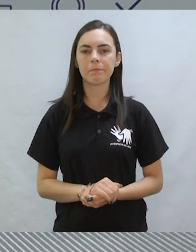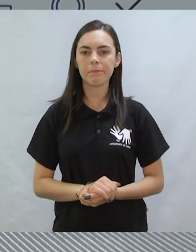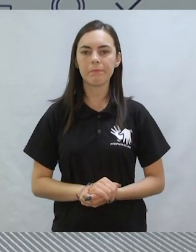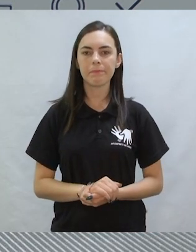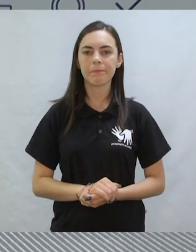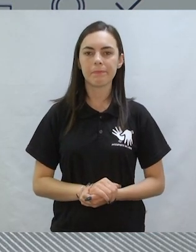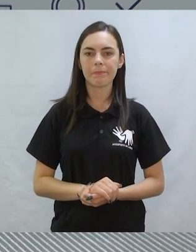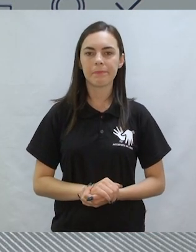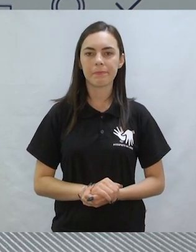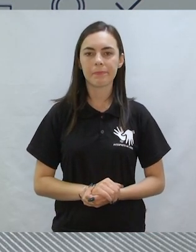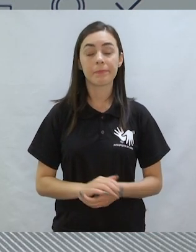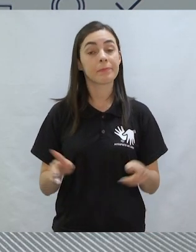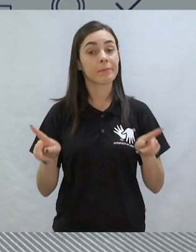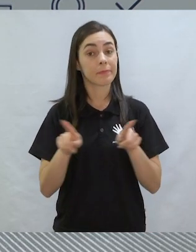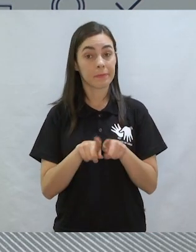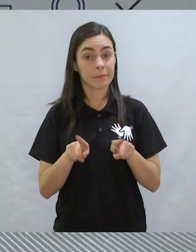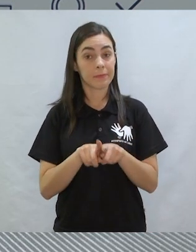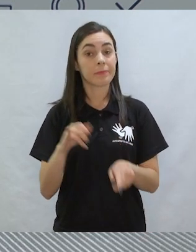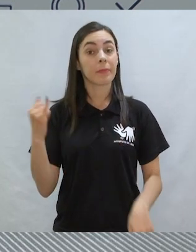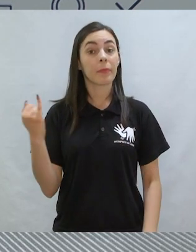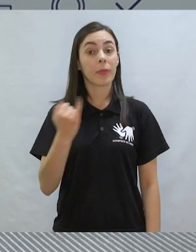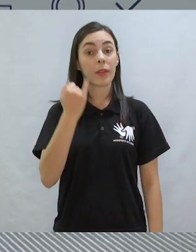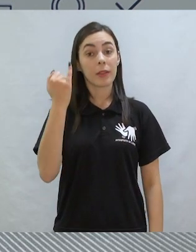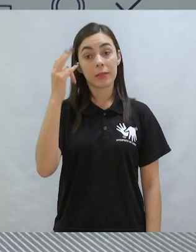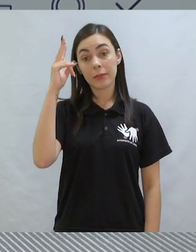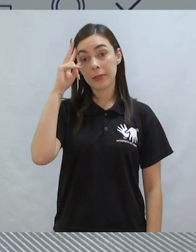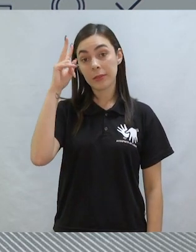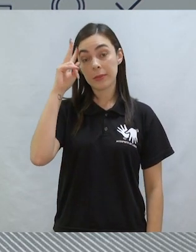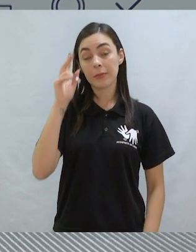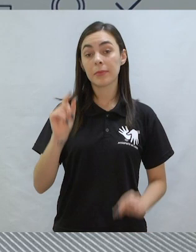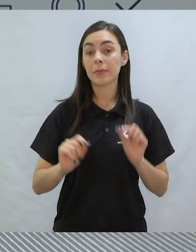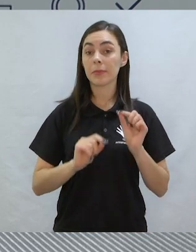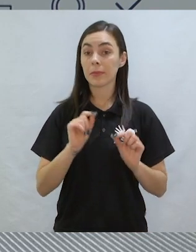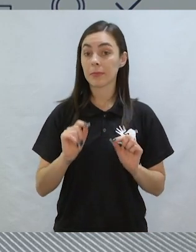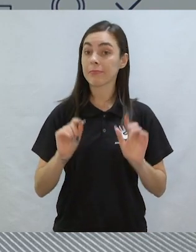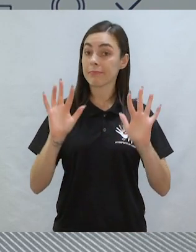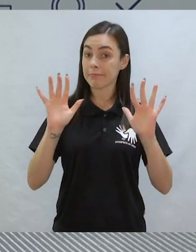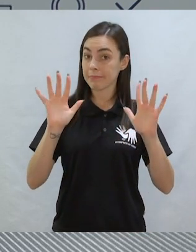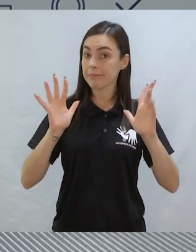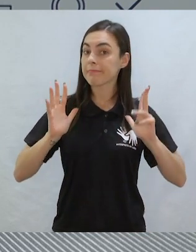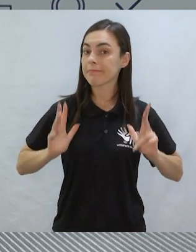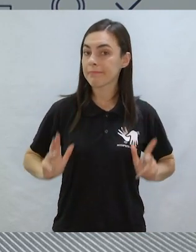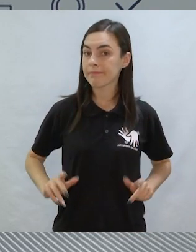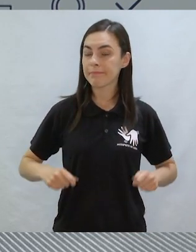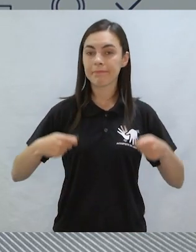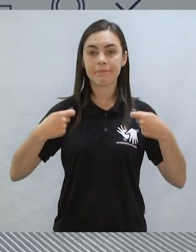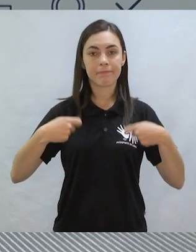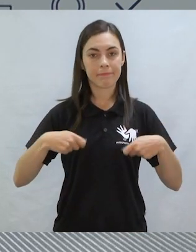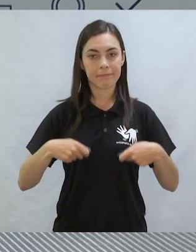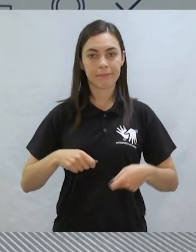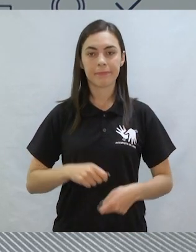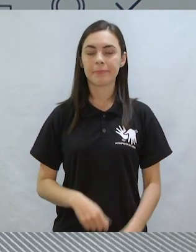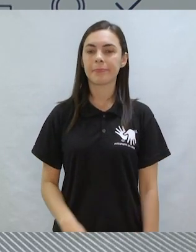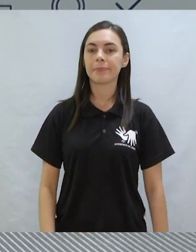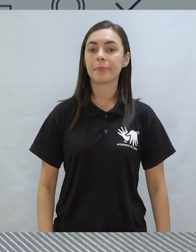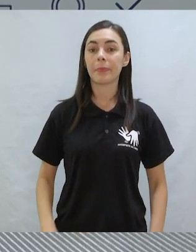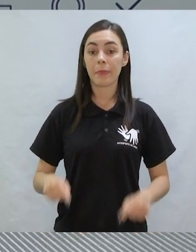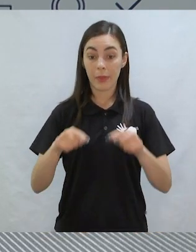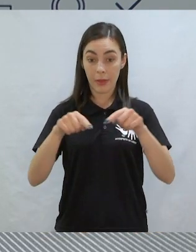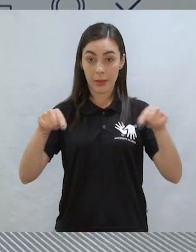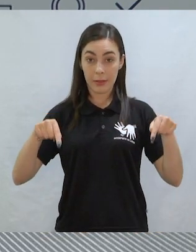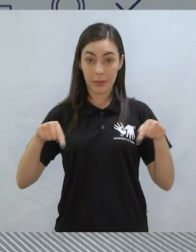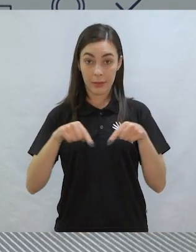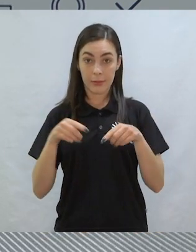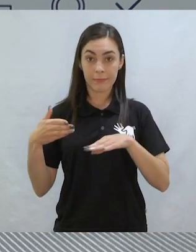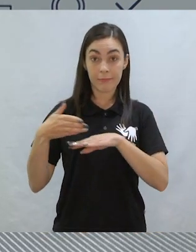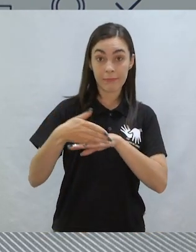E vejam lá a importância de nós estarmos sempre higienizando as nossas mãos. Antes de eu